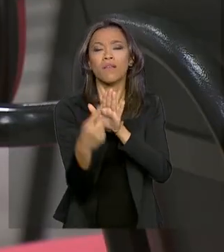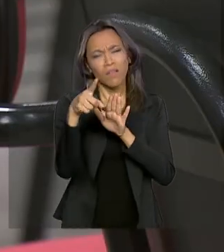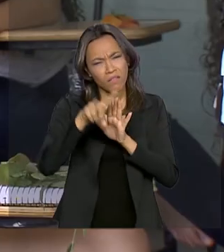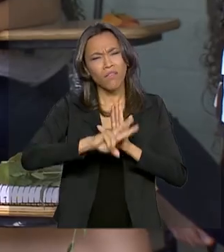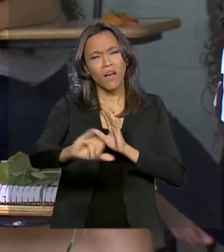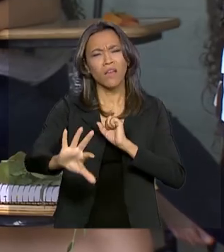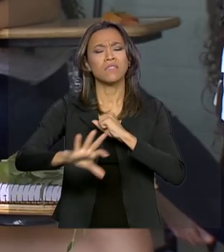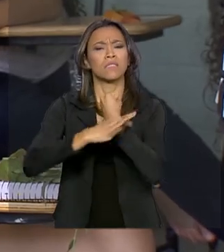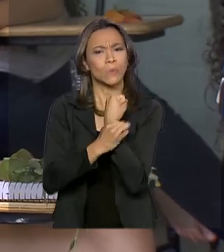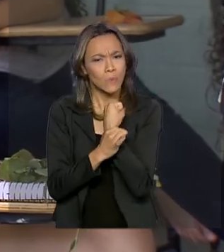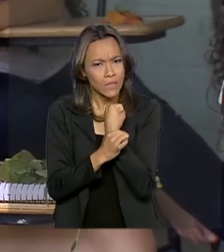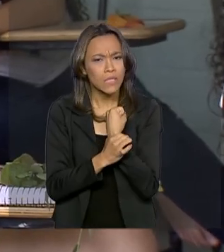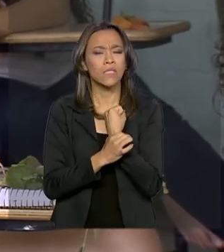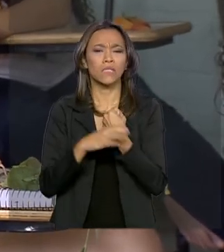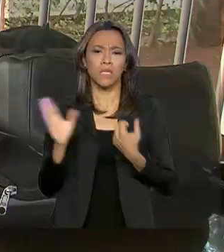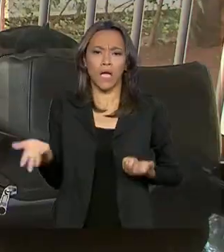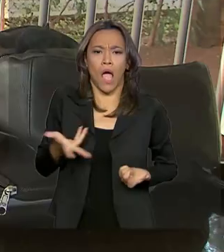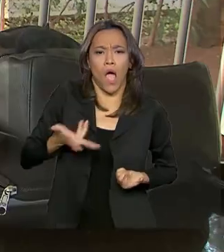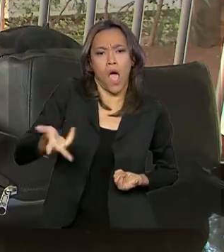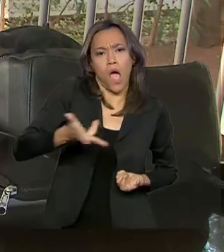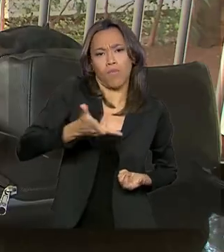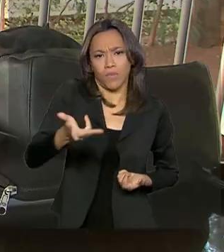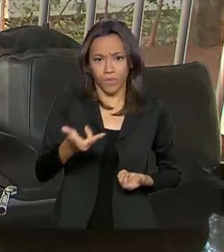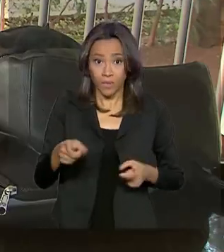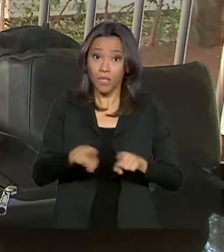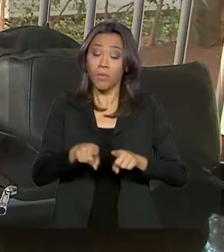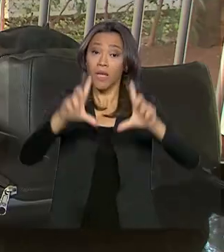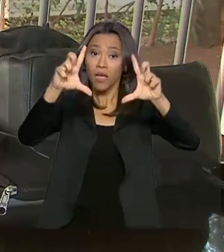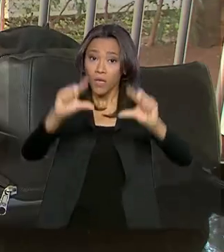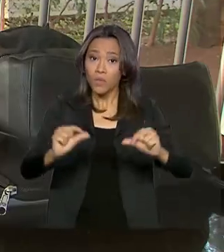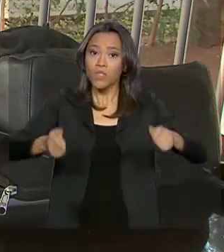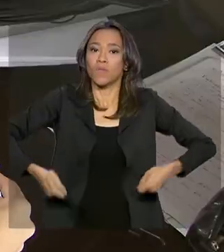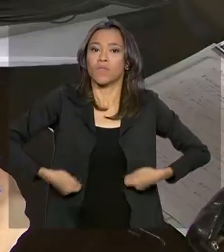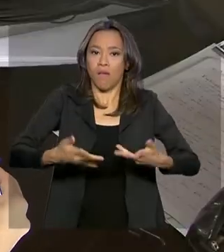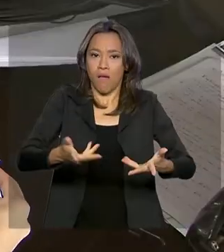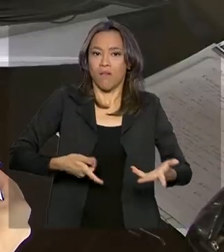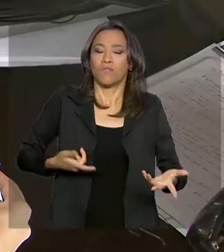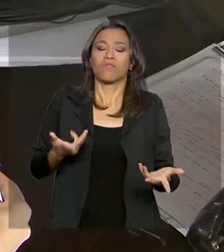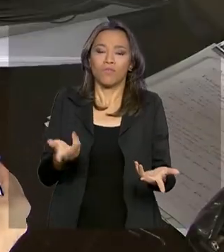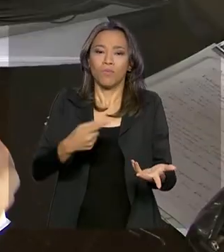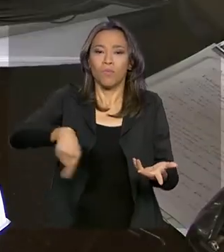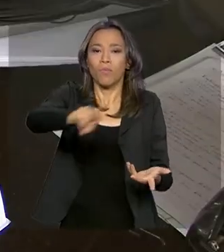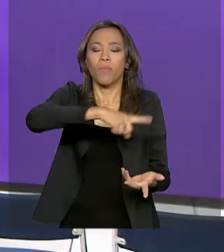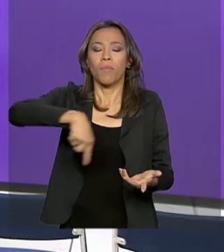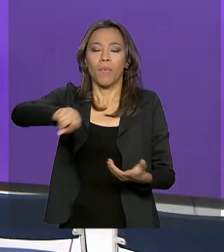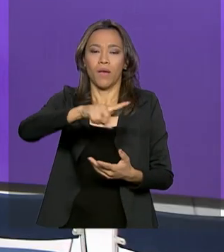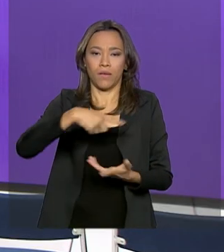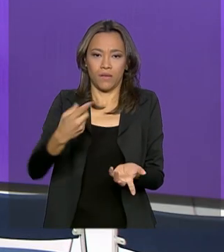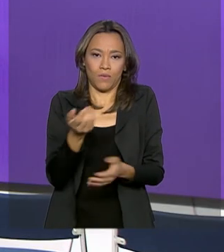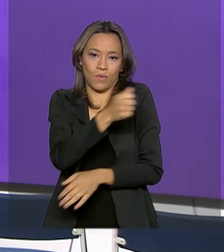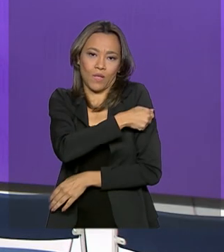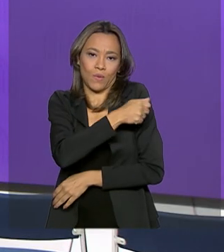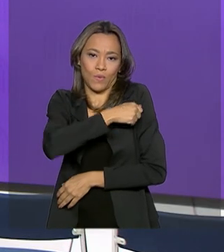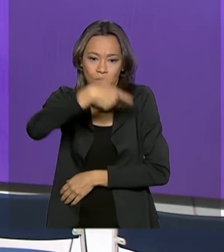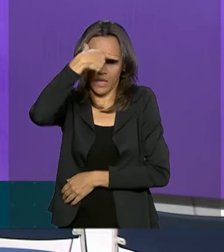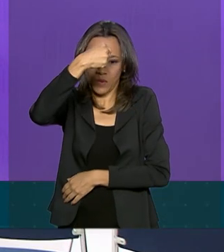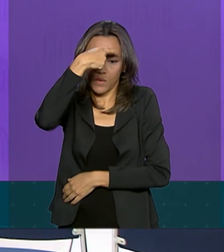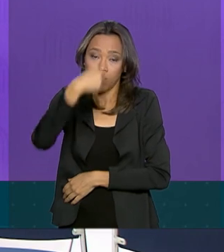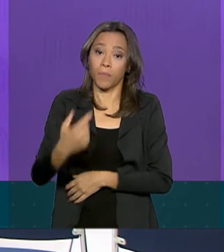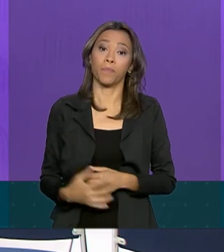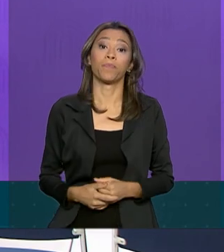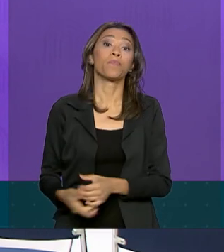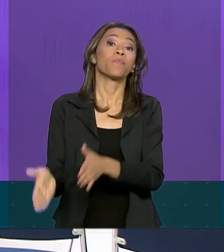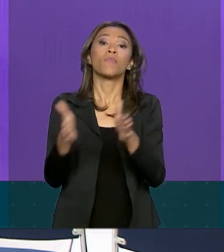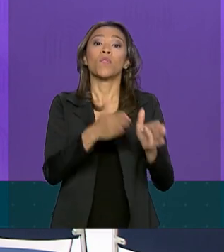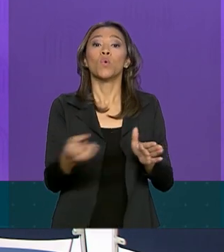e agilidade ao processo, além de reduzir os custos de emissão do diploma para alunos de graduação. A diferença do novo modelo para